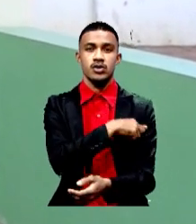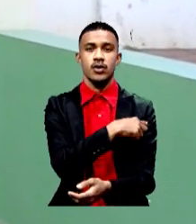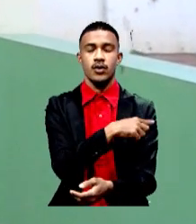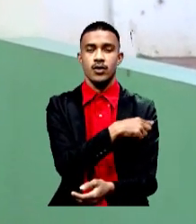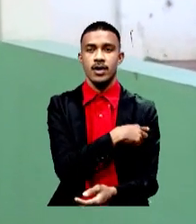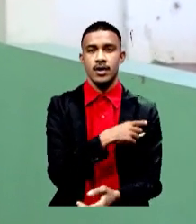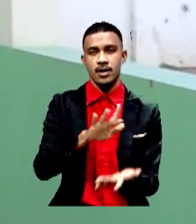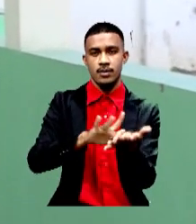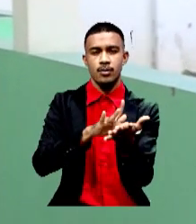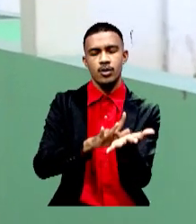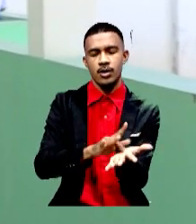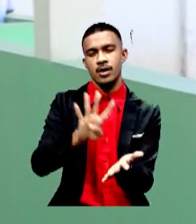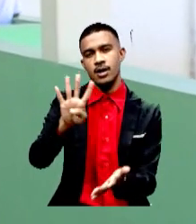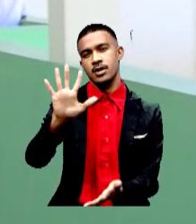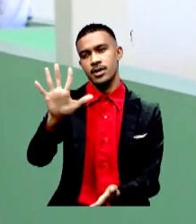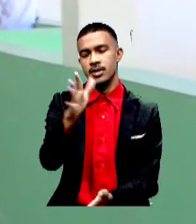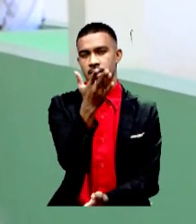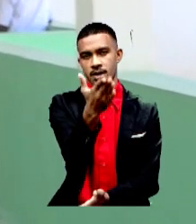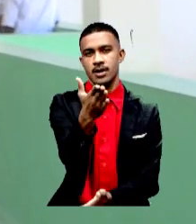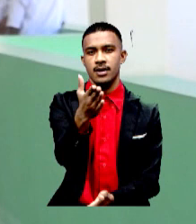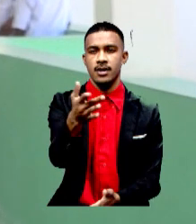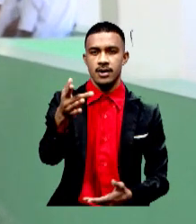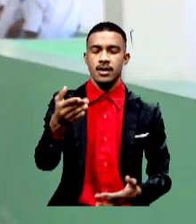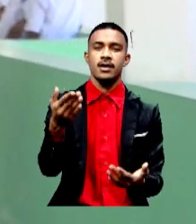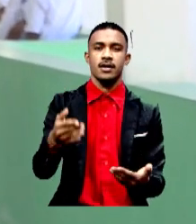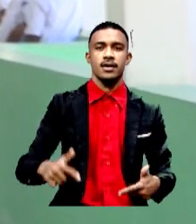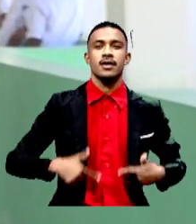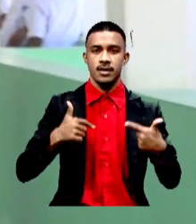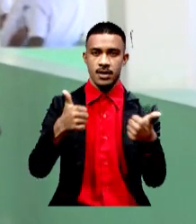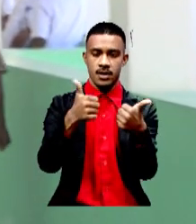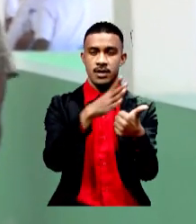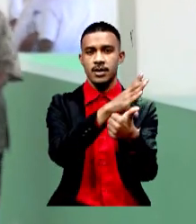to dalah hati limit ni tiak dia, pas fay musval ni